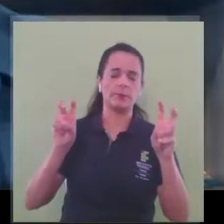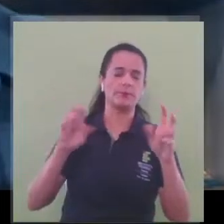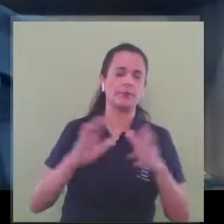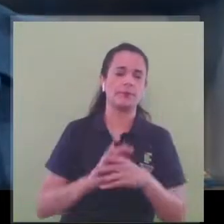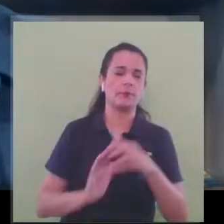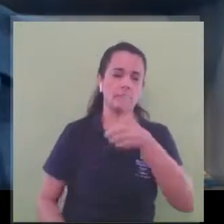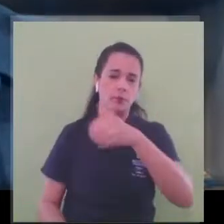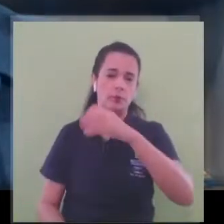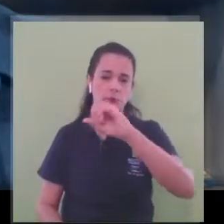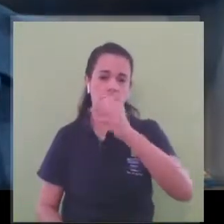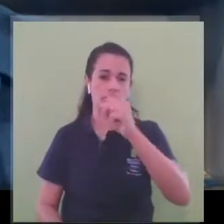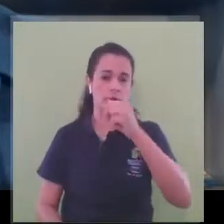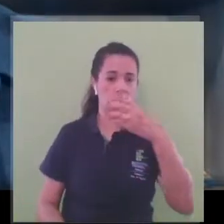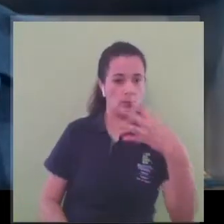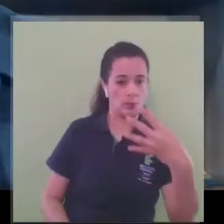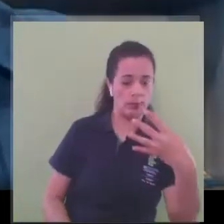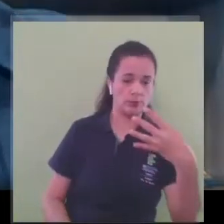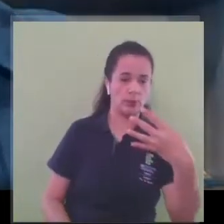George Orwell.